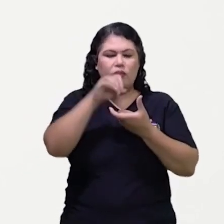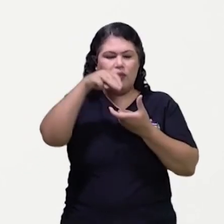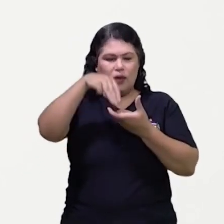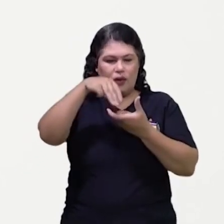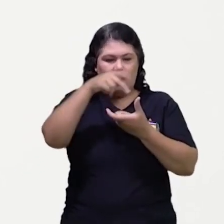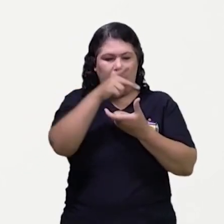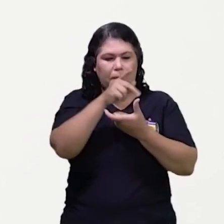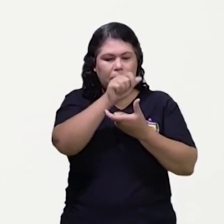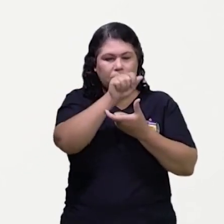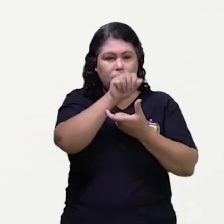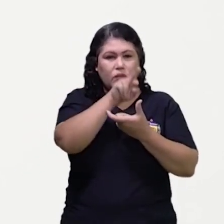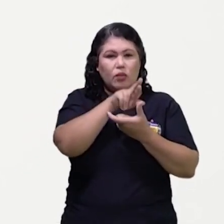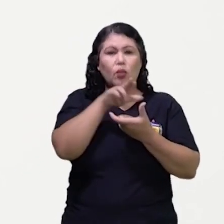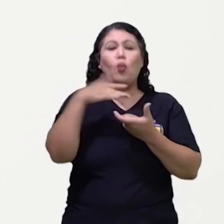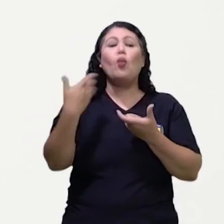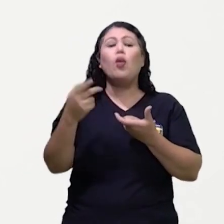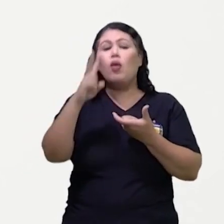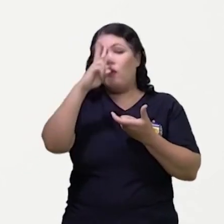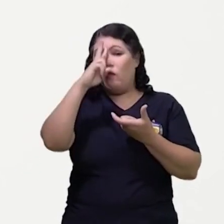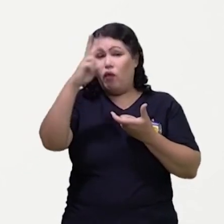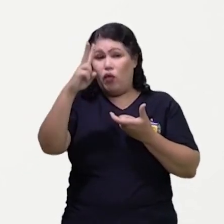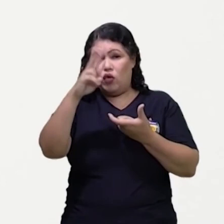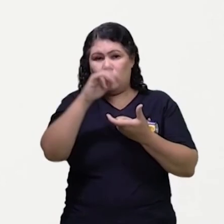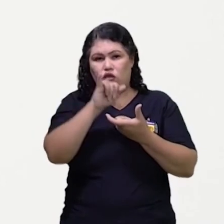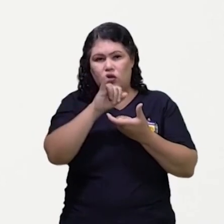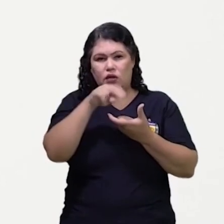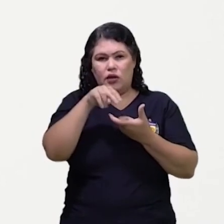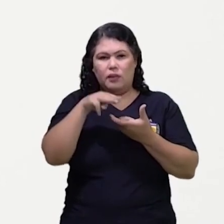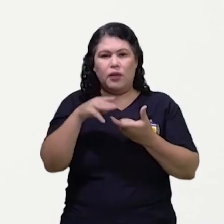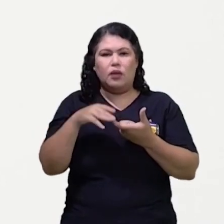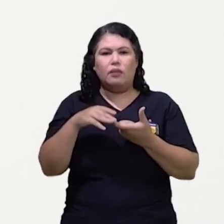na penúltima.